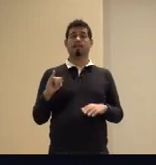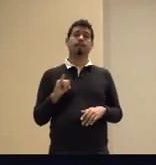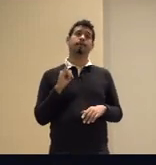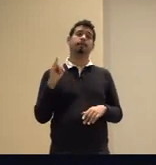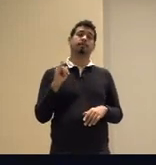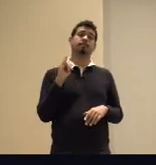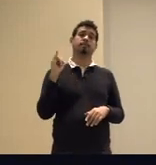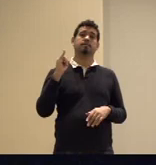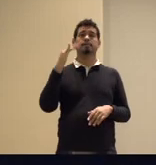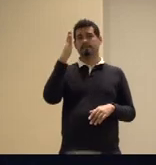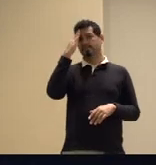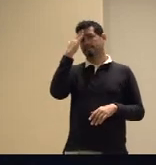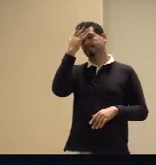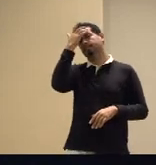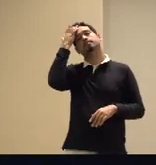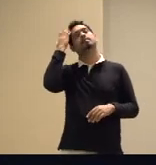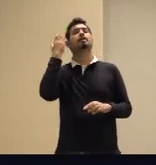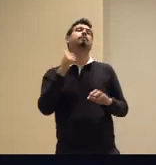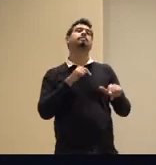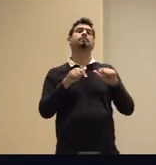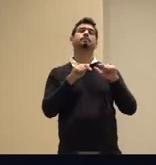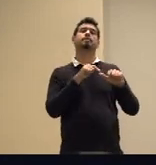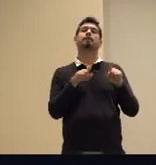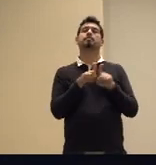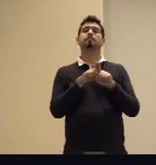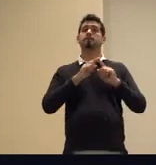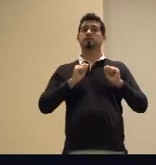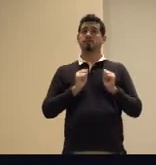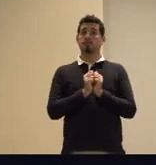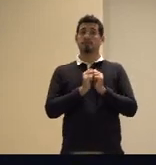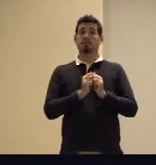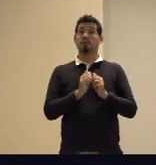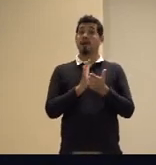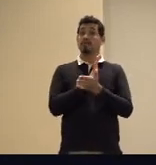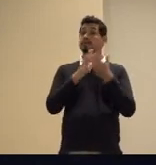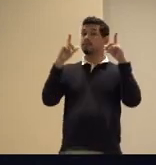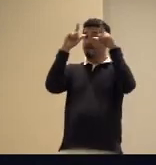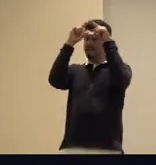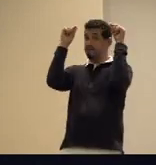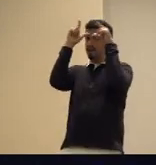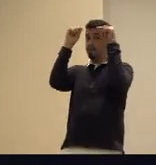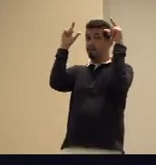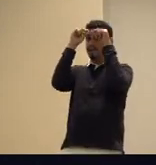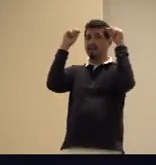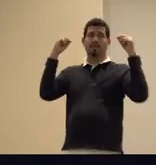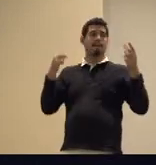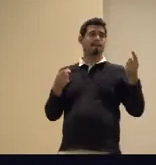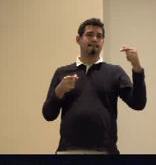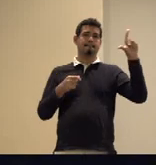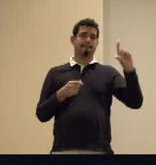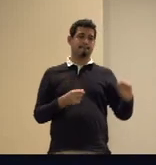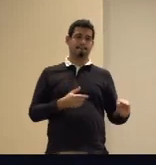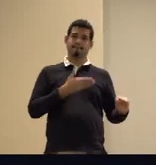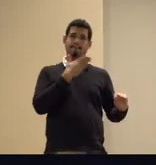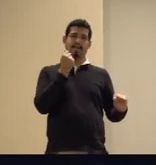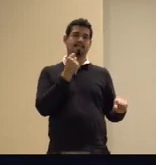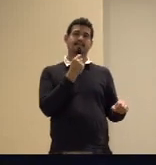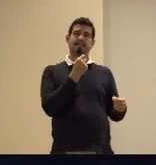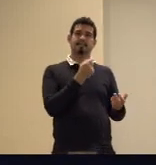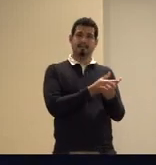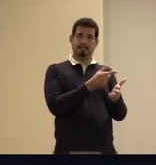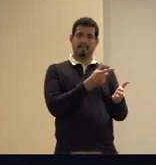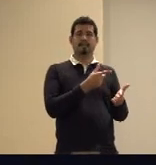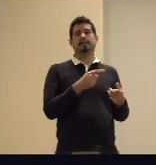Quem sabe trabalhar com o município, de colocar o enfermeiro, um especialista, vai sair mais barato para o município pagar